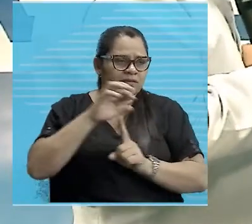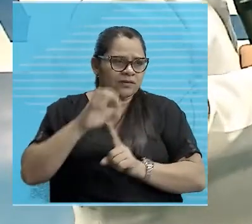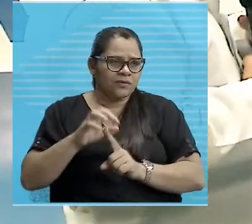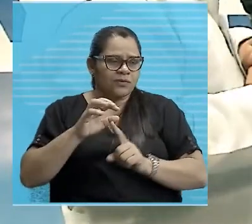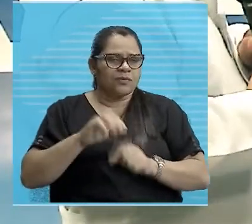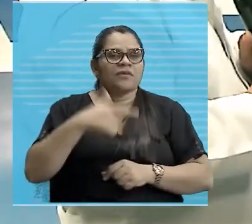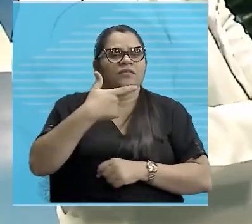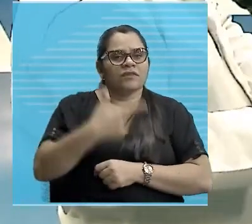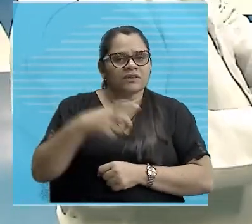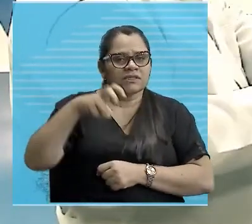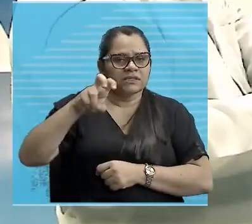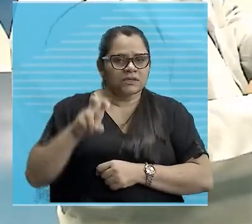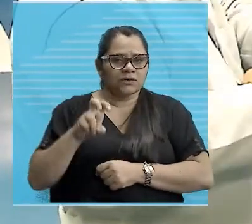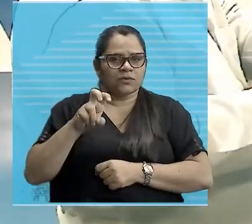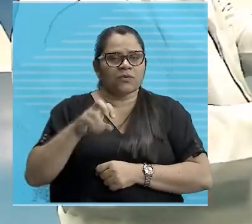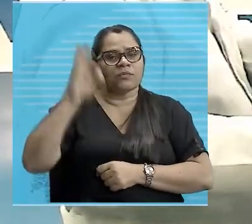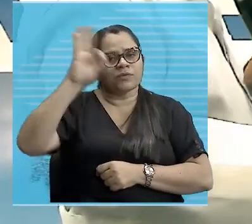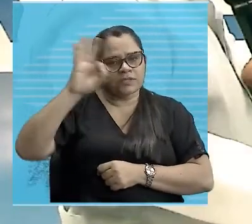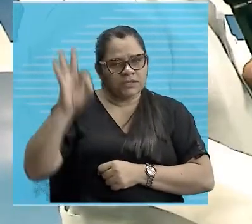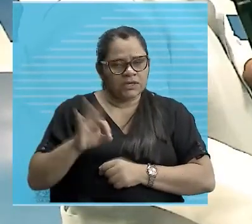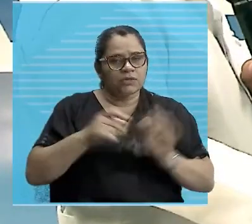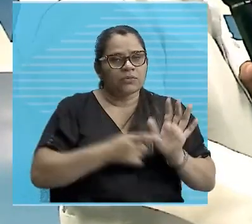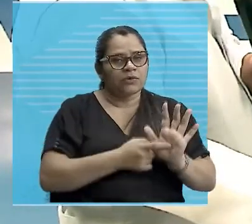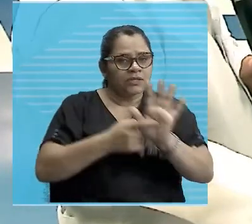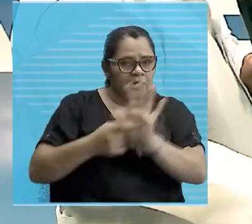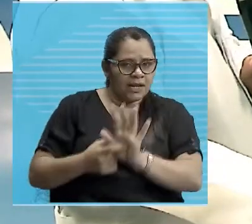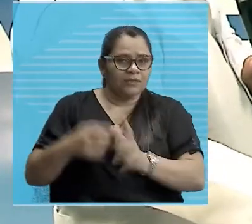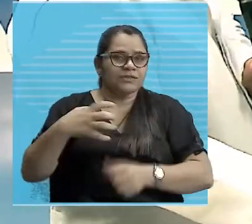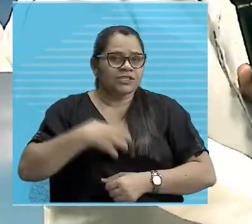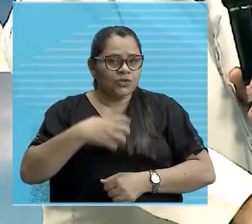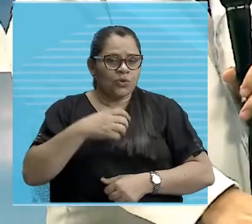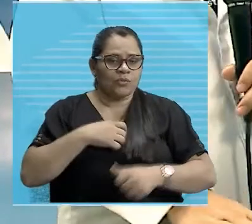25% apresentaram sintomas de depressão.